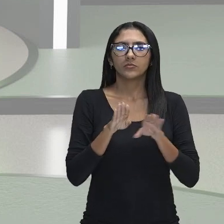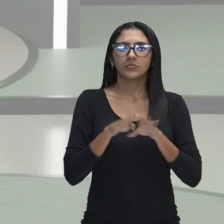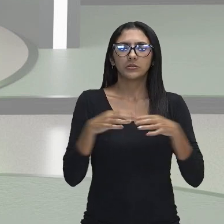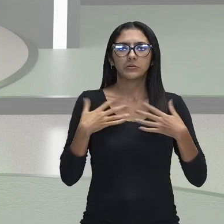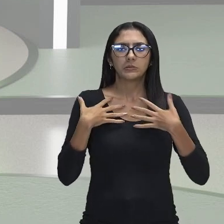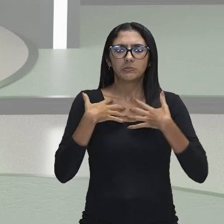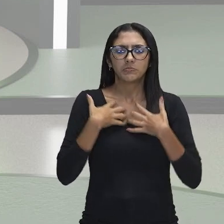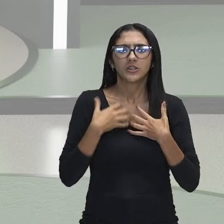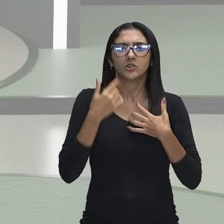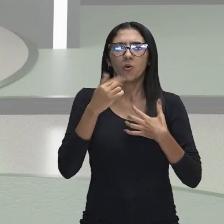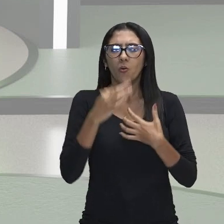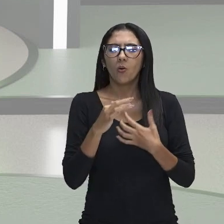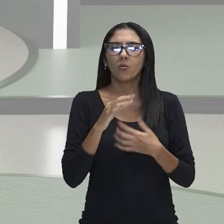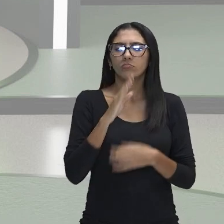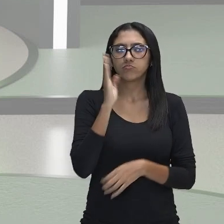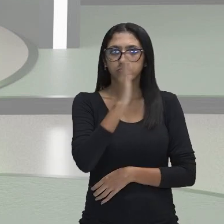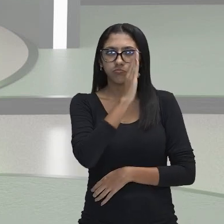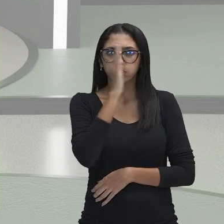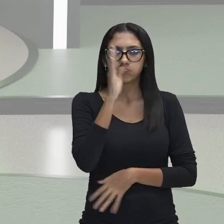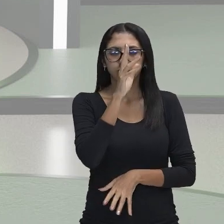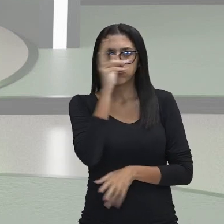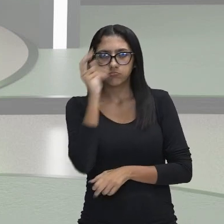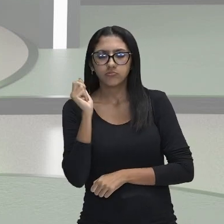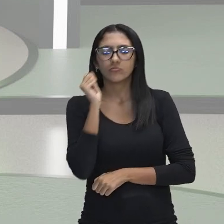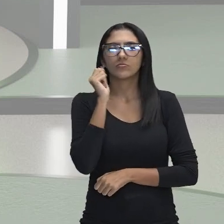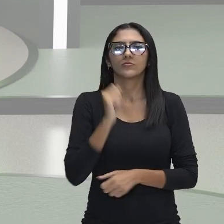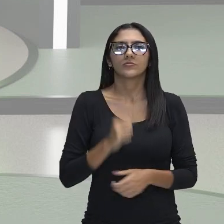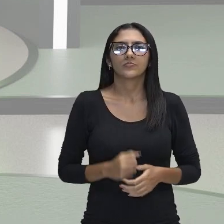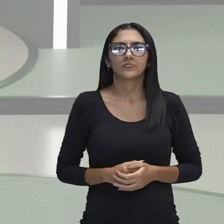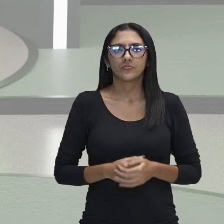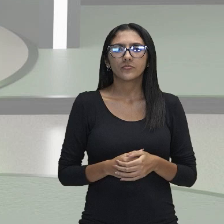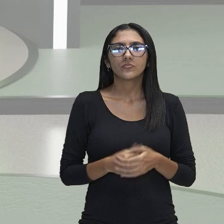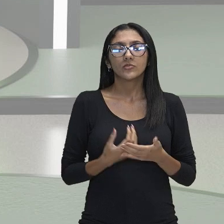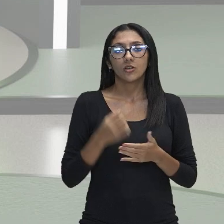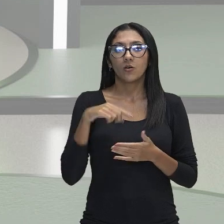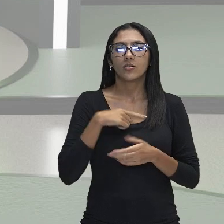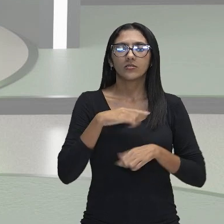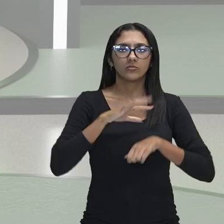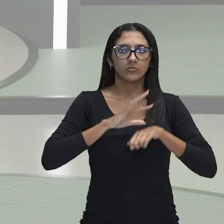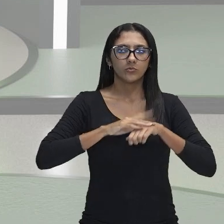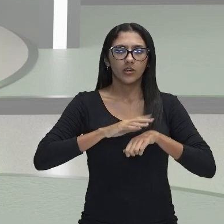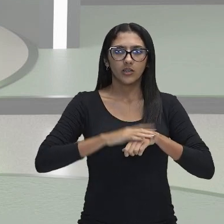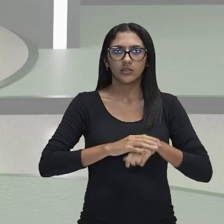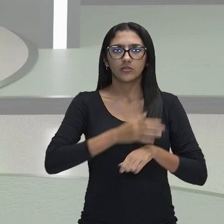tonturas, desmaios. Então, a arritmia cardíaca,